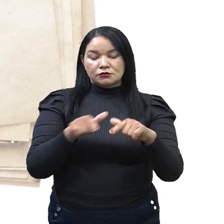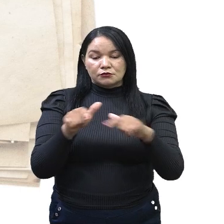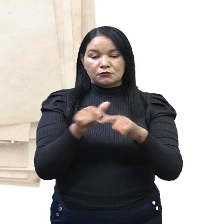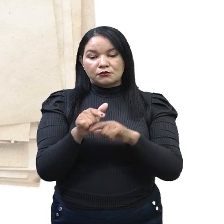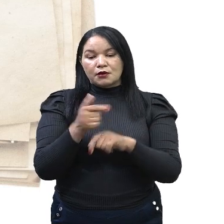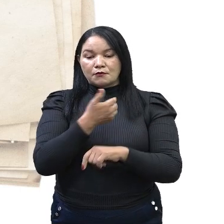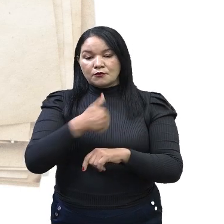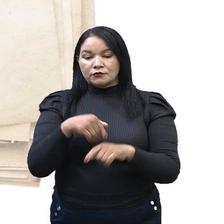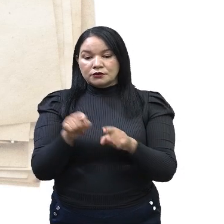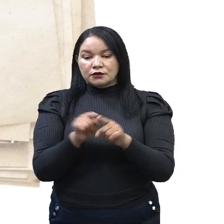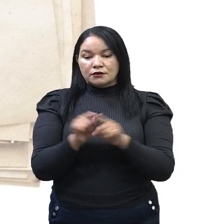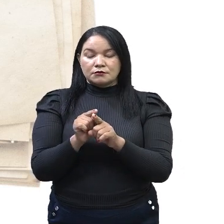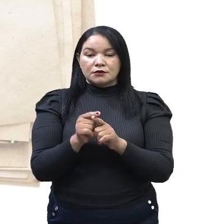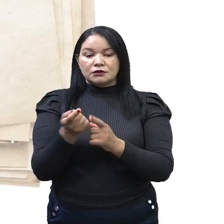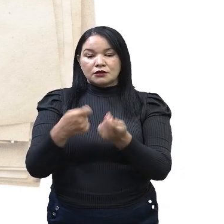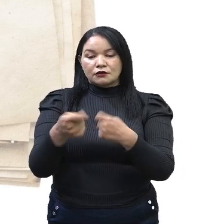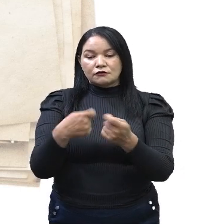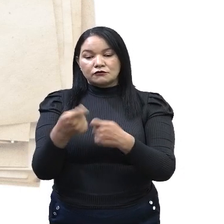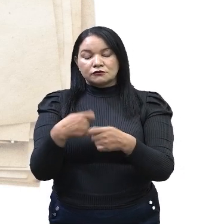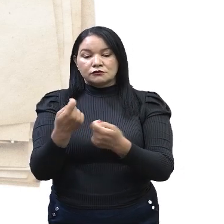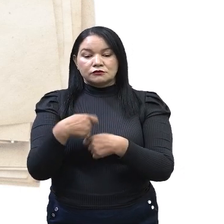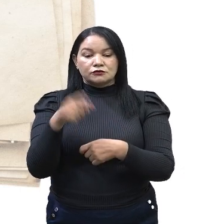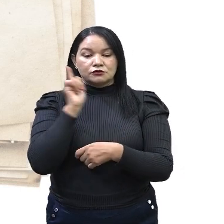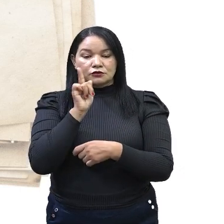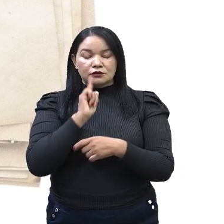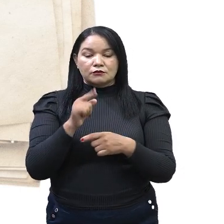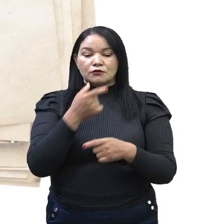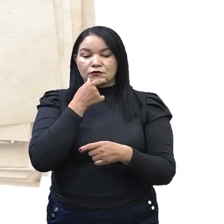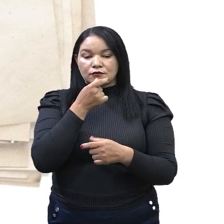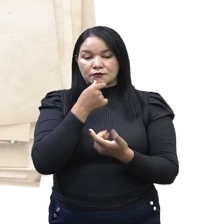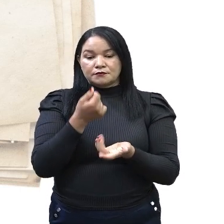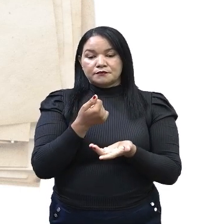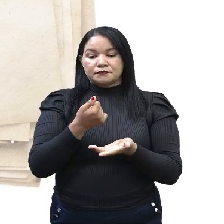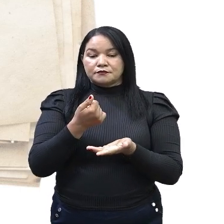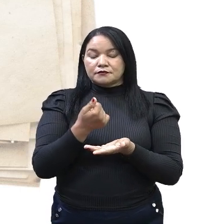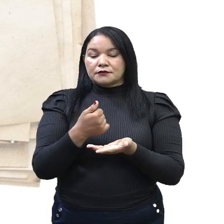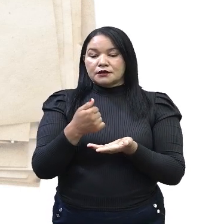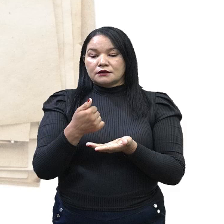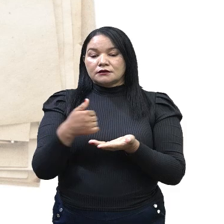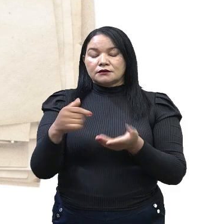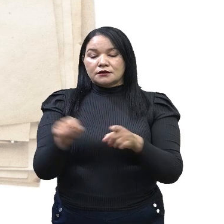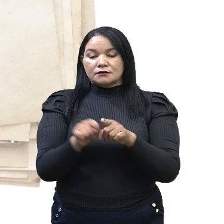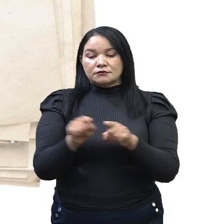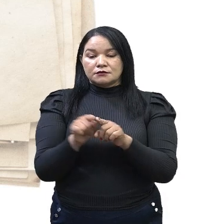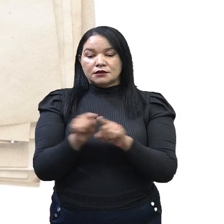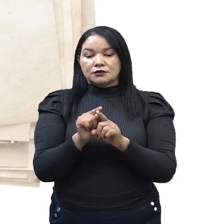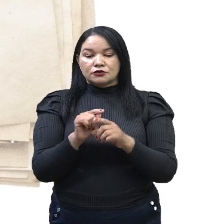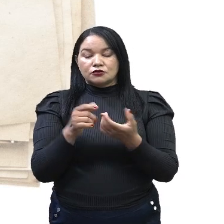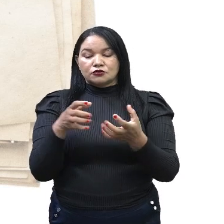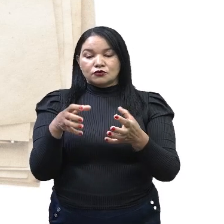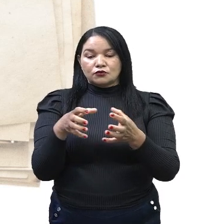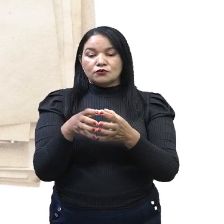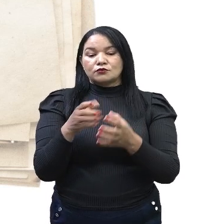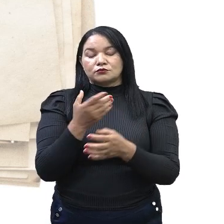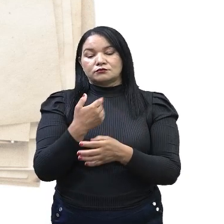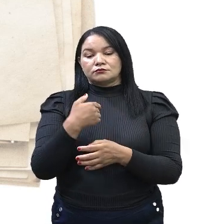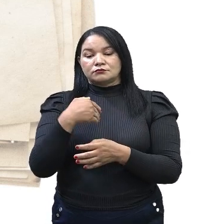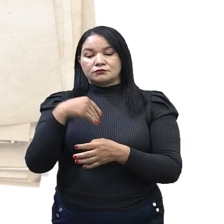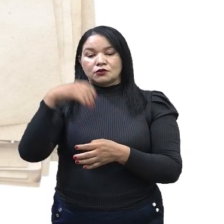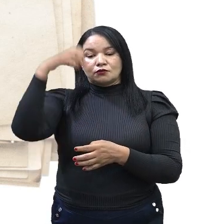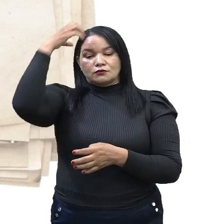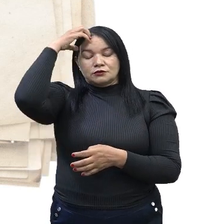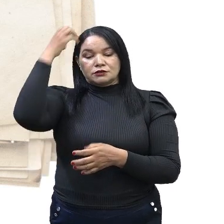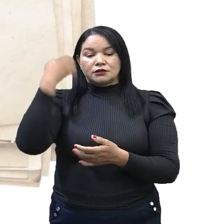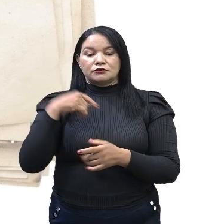Negócios Estrangeiros, bacharel Rodrigo Augusto da Silva, do Conselho de Sua Majestade, o Imperador, o